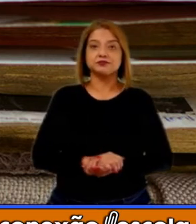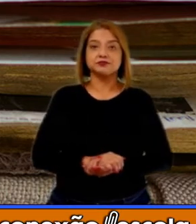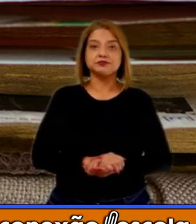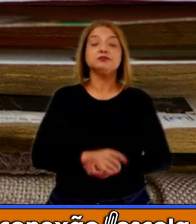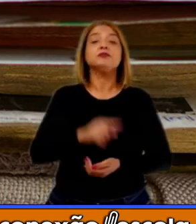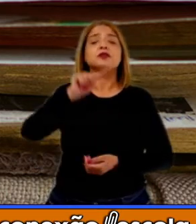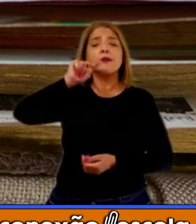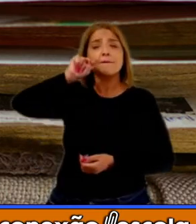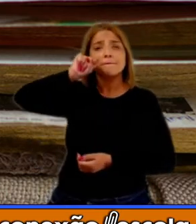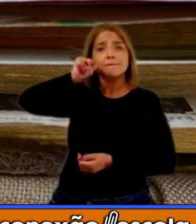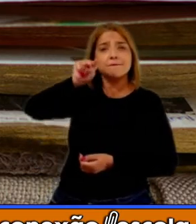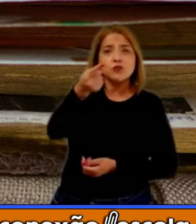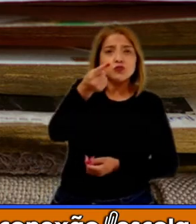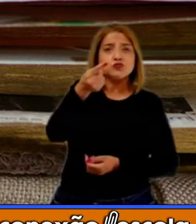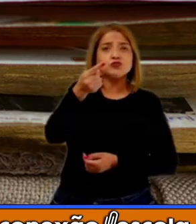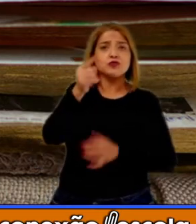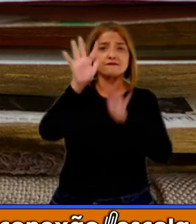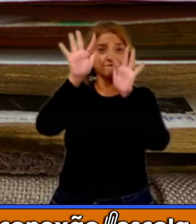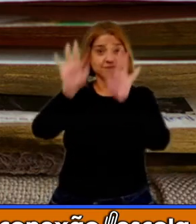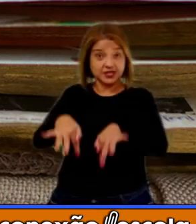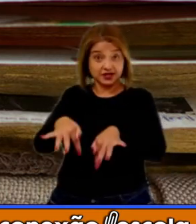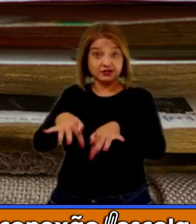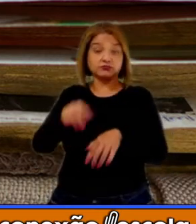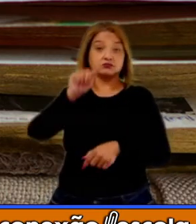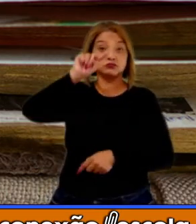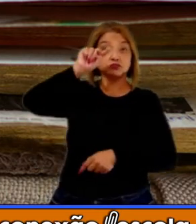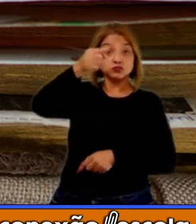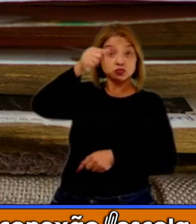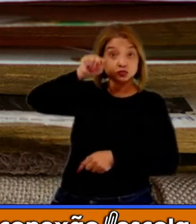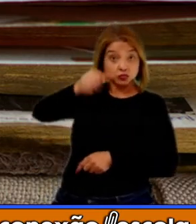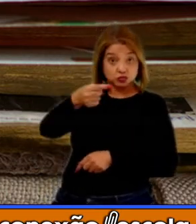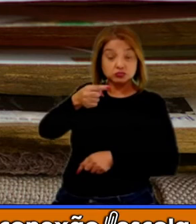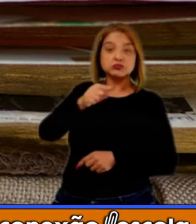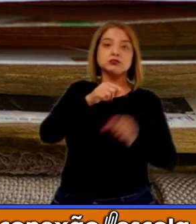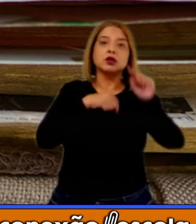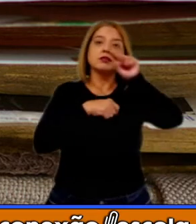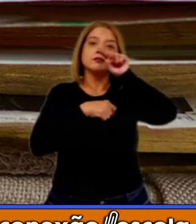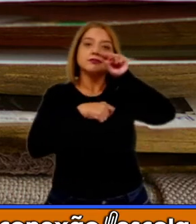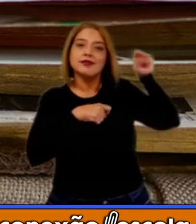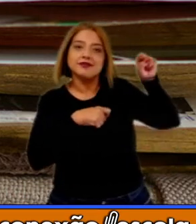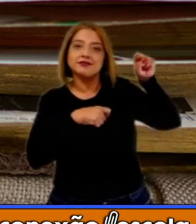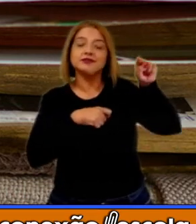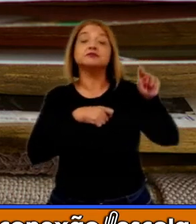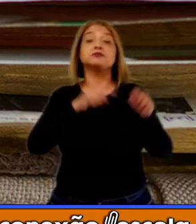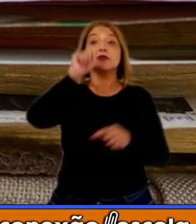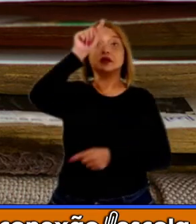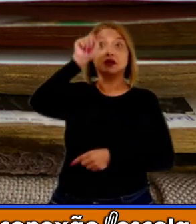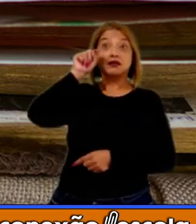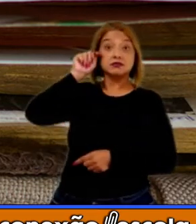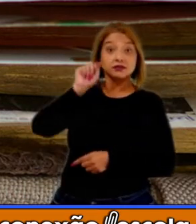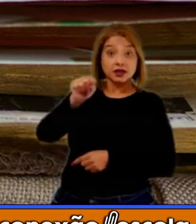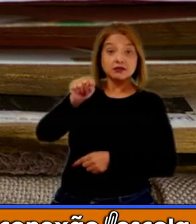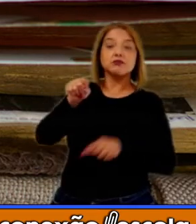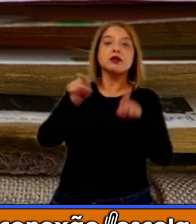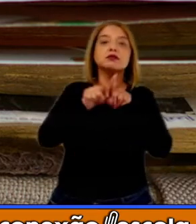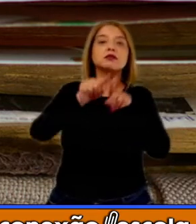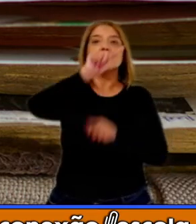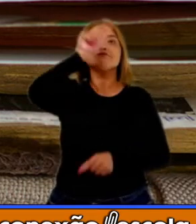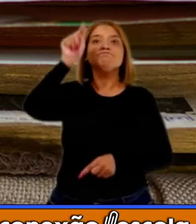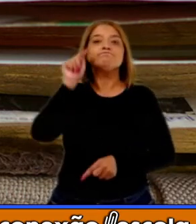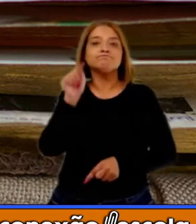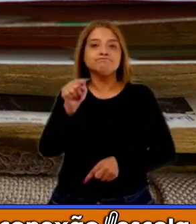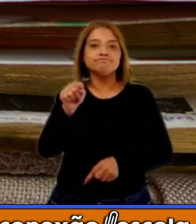Ponto final, 2 pontos, travessão, exclamação e